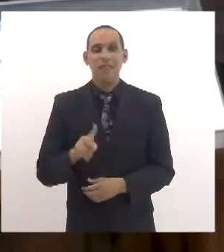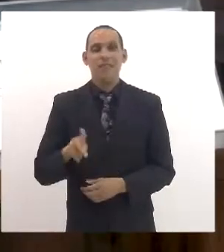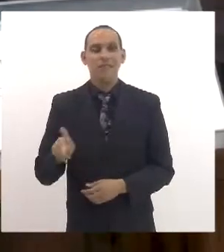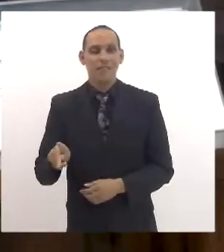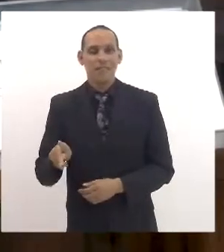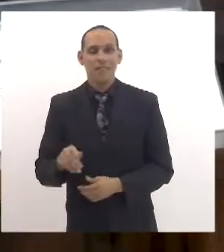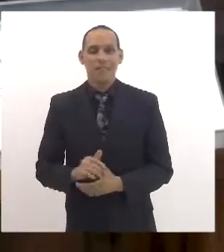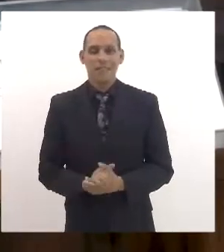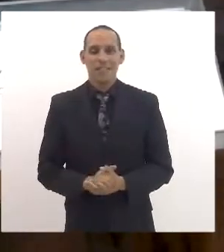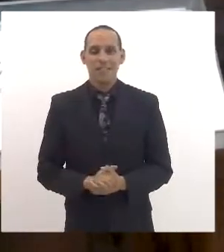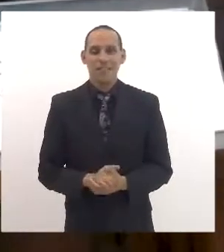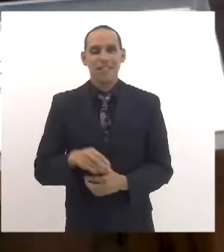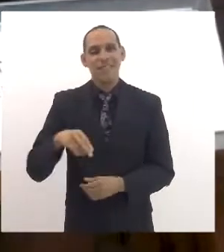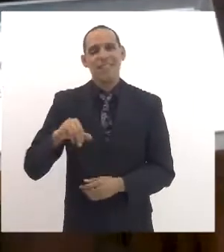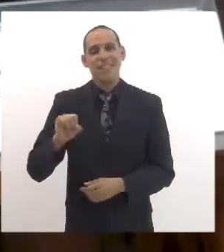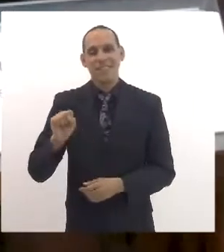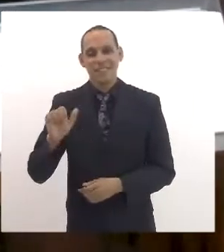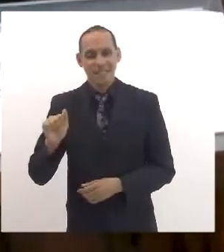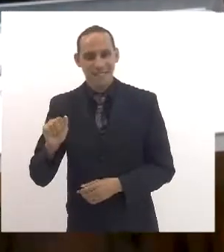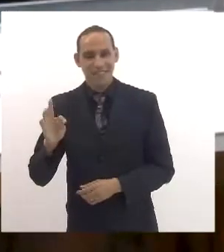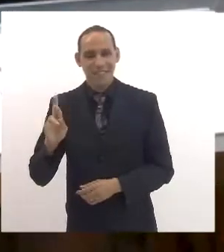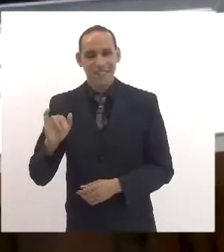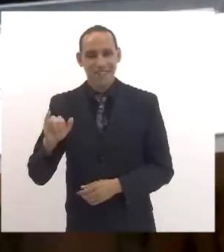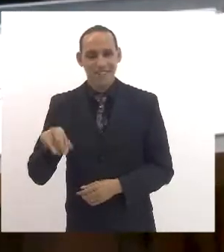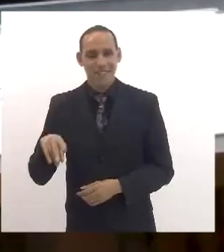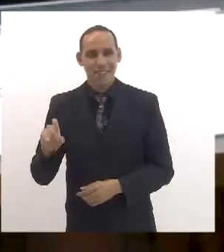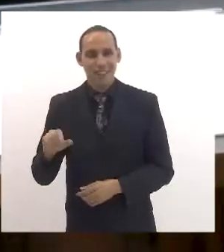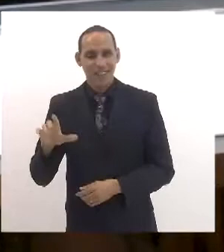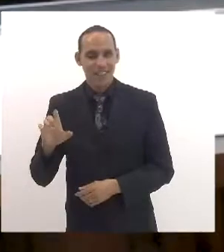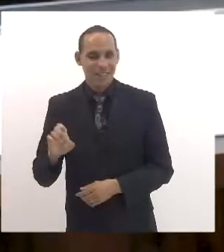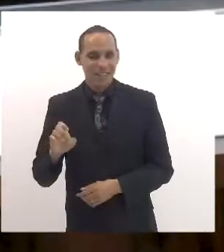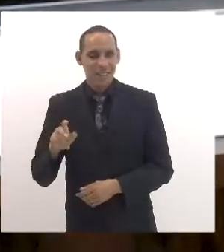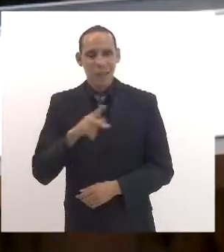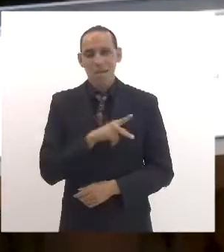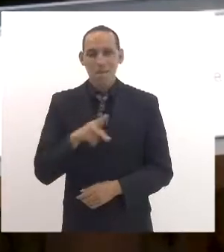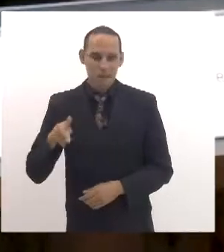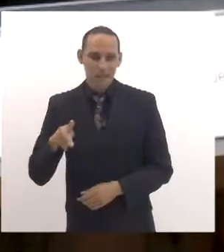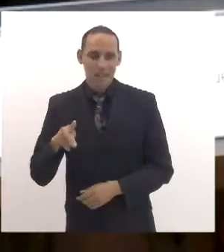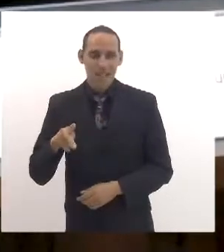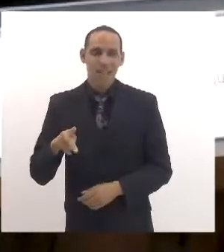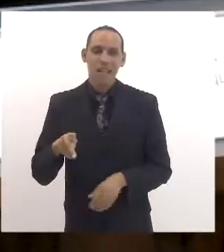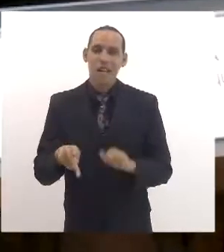Professora Nízia Trindade, presidente da nossa também querida Fiocruz.